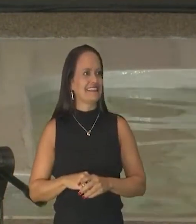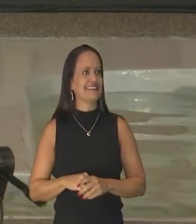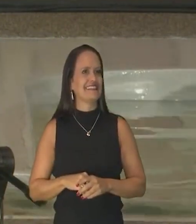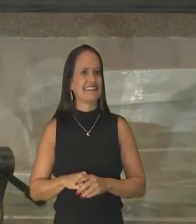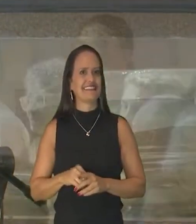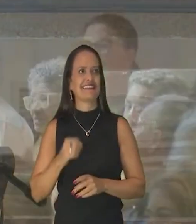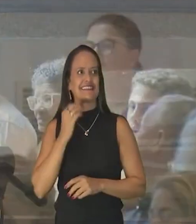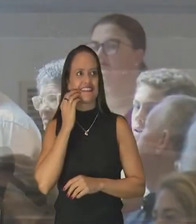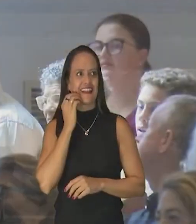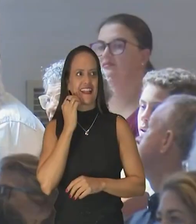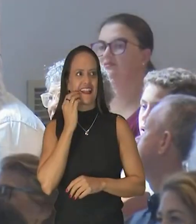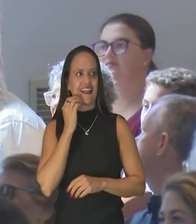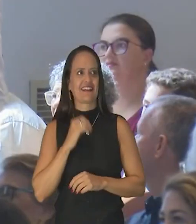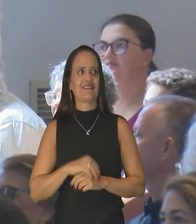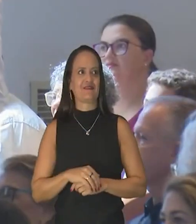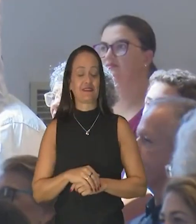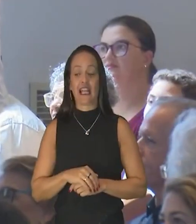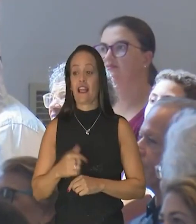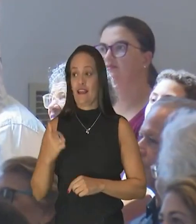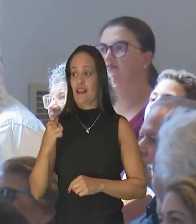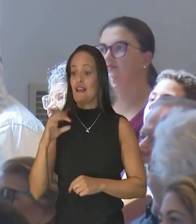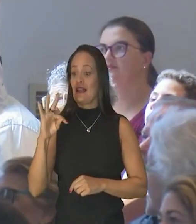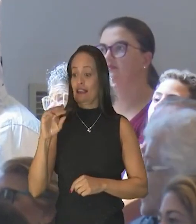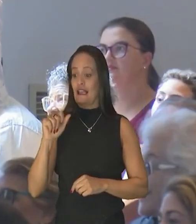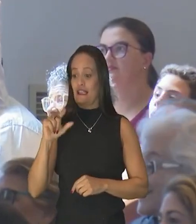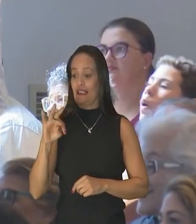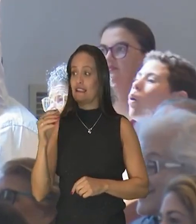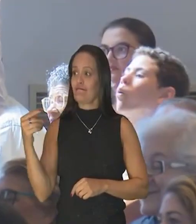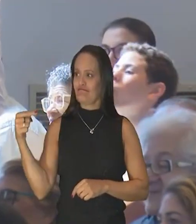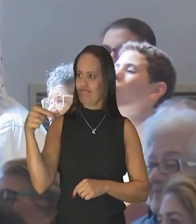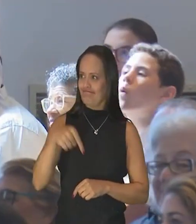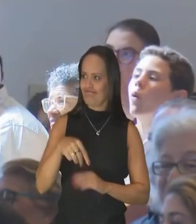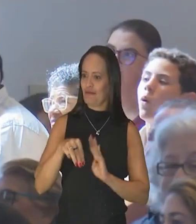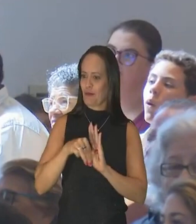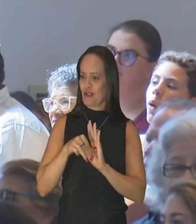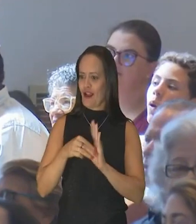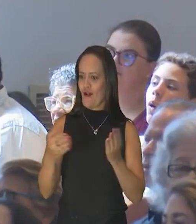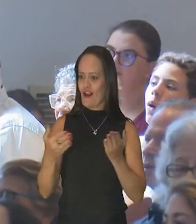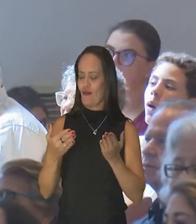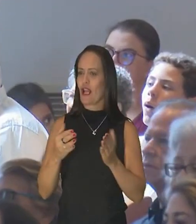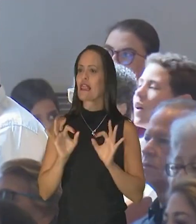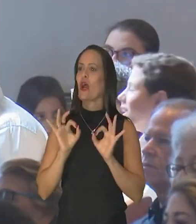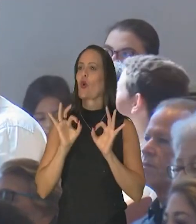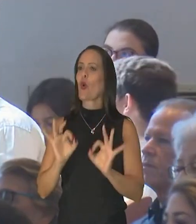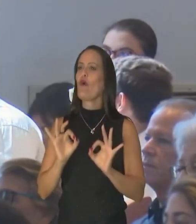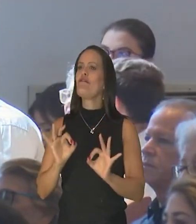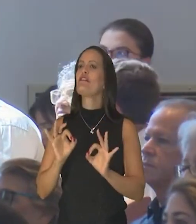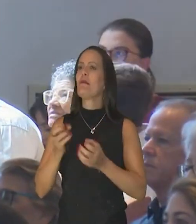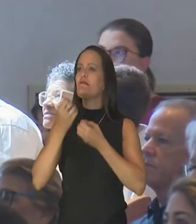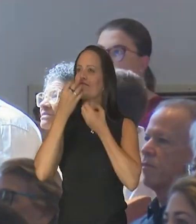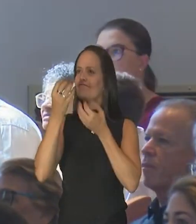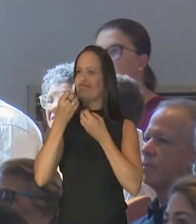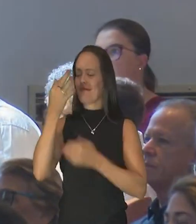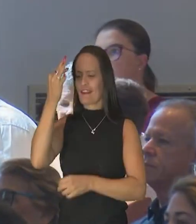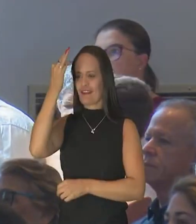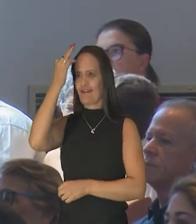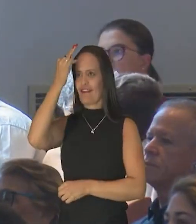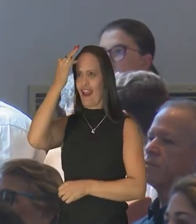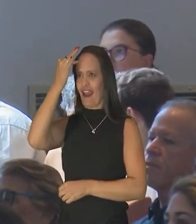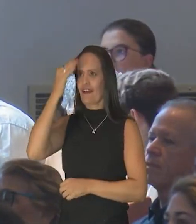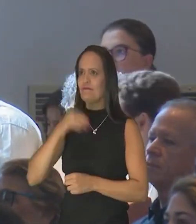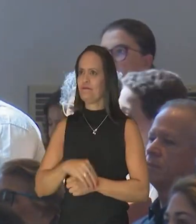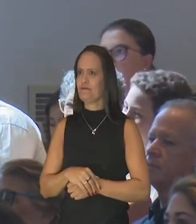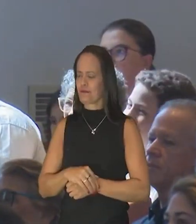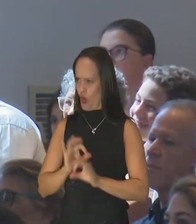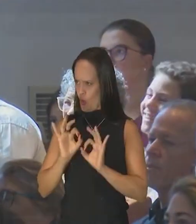momento. A irmã Thalita que está vindo para a nossa igreja e assim está confirmando a sua fé nesse momento.